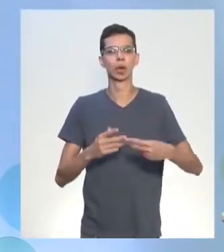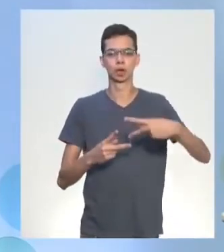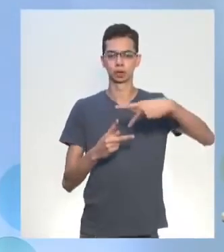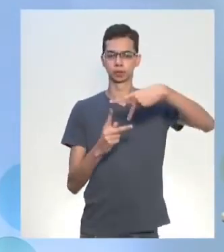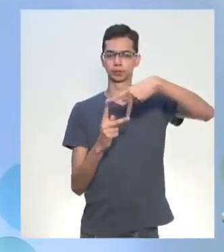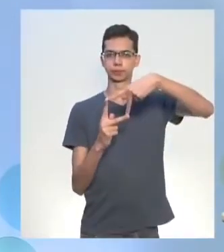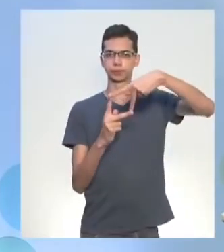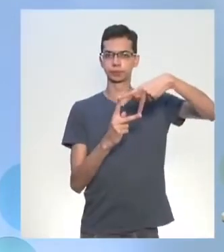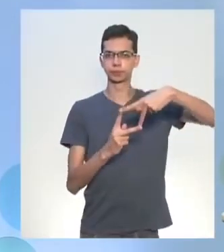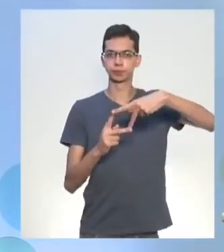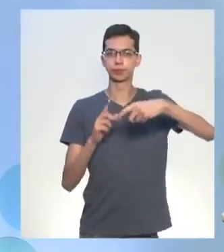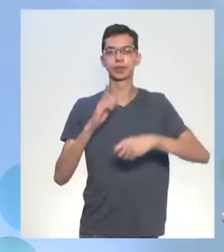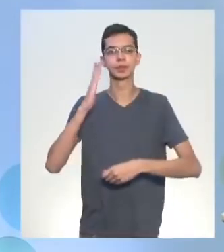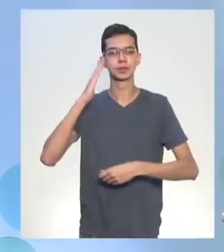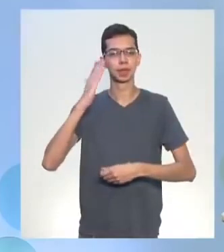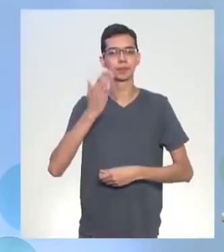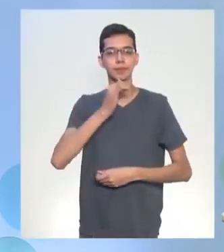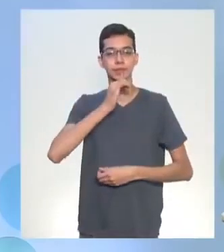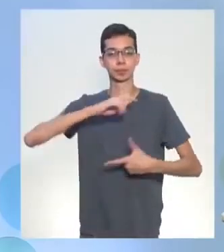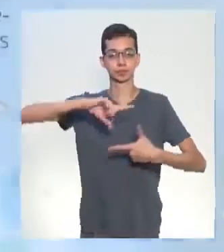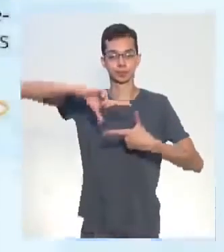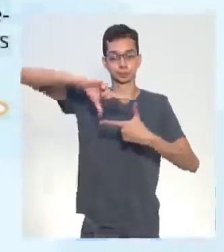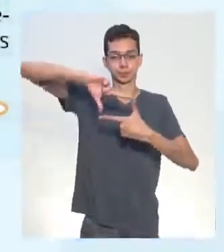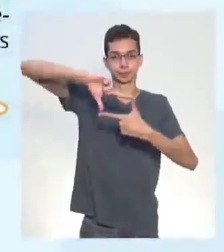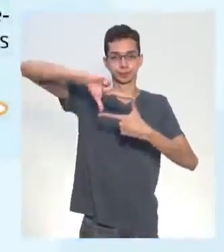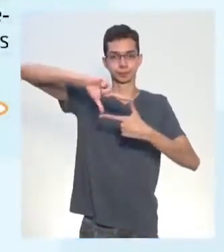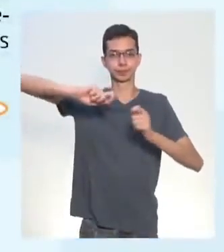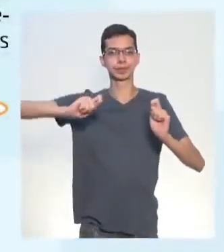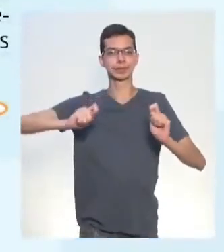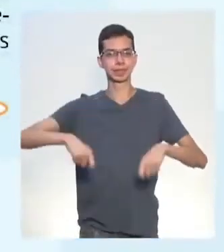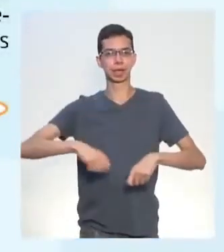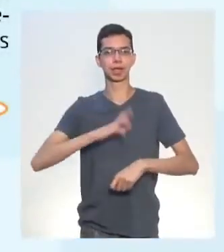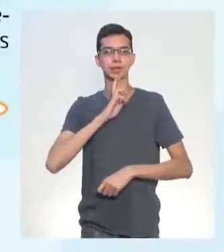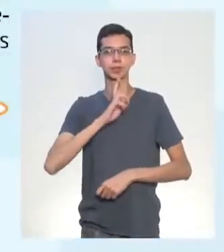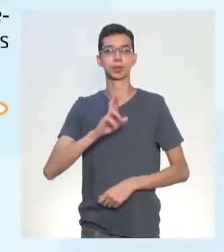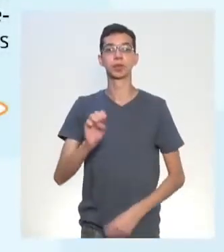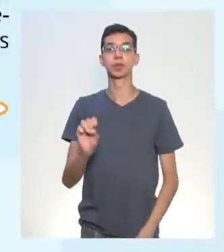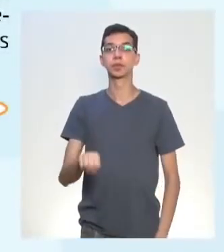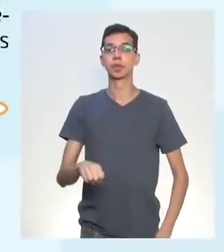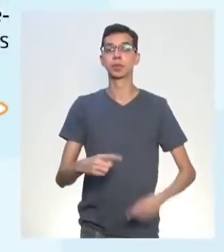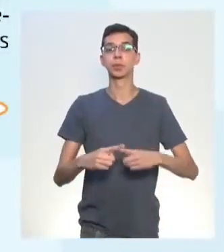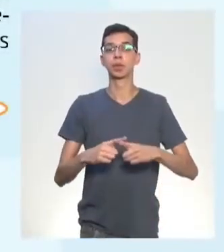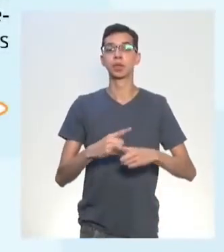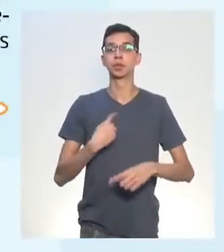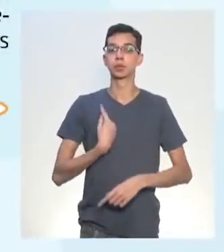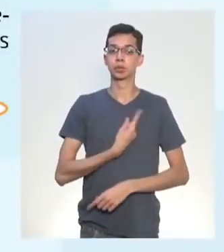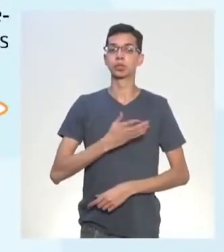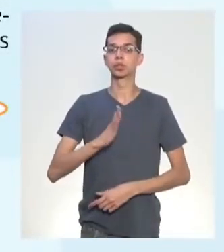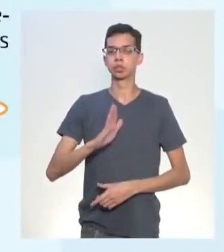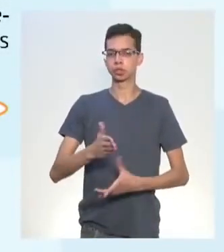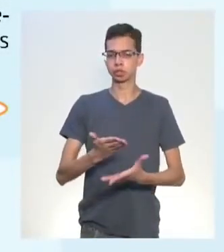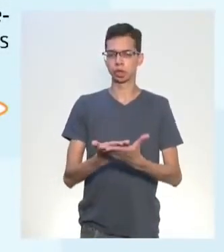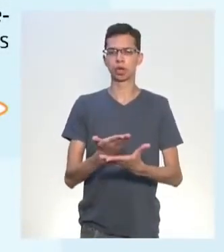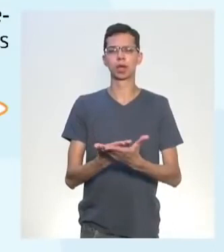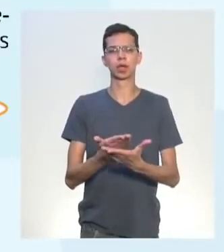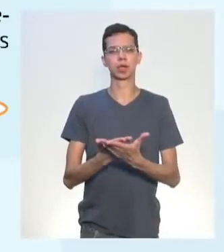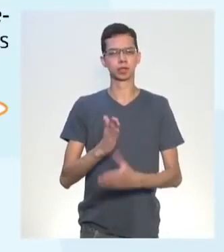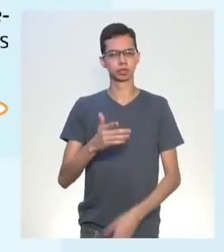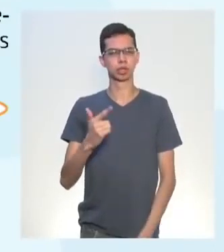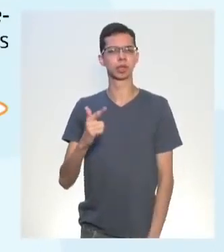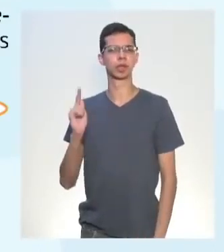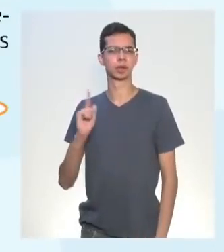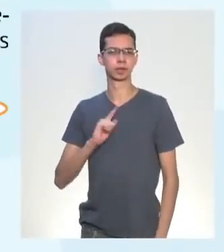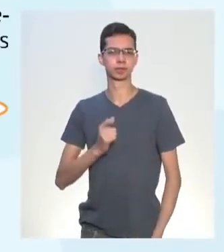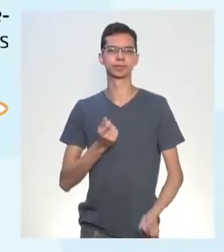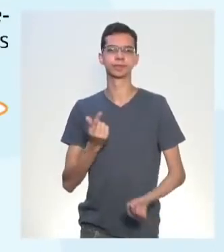para o retângulo, né? E aí a resposta é sim, né? A gente já veio de todo aquele estudo, né? Os primeiros ali. A gente fez com